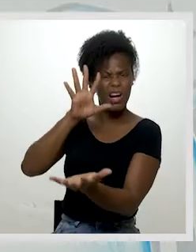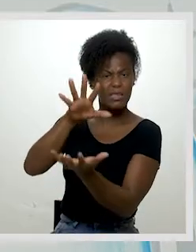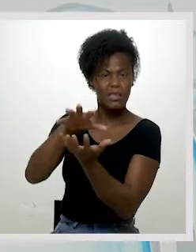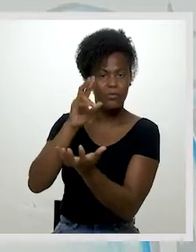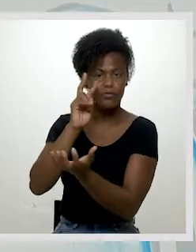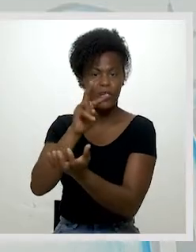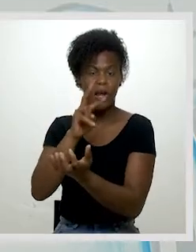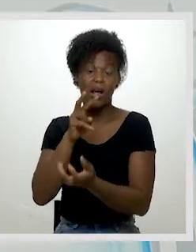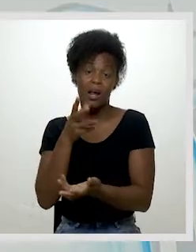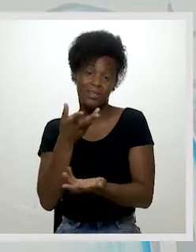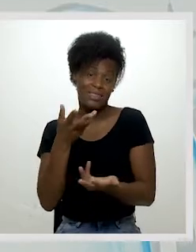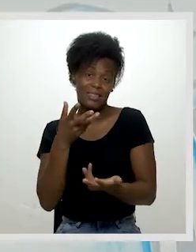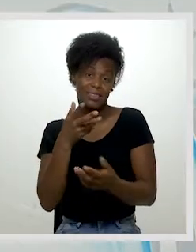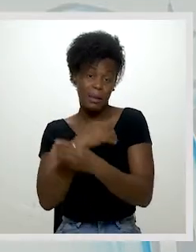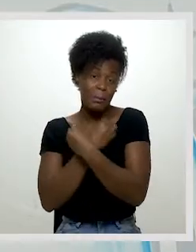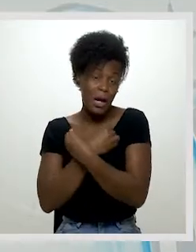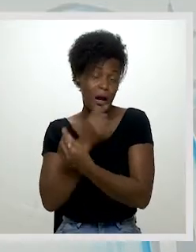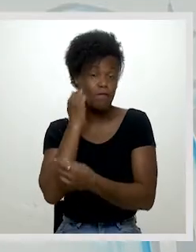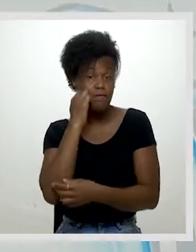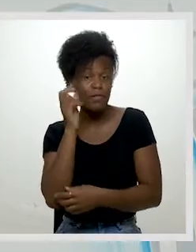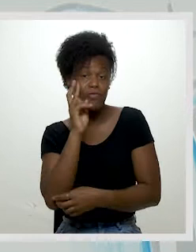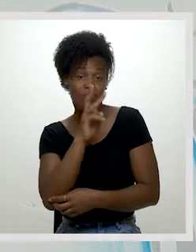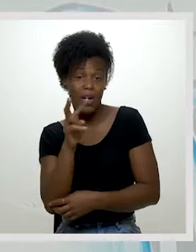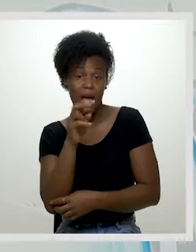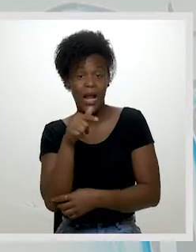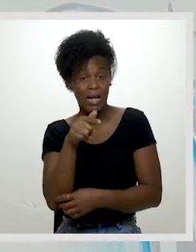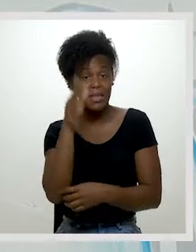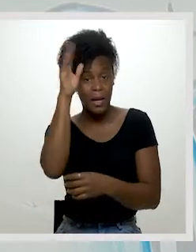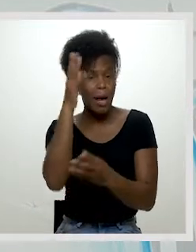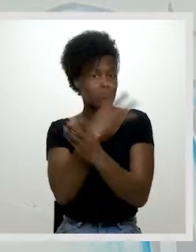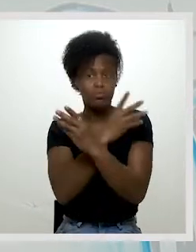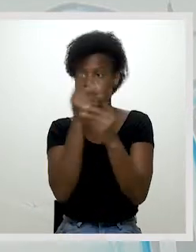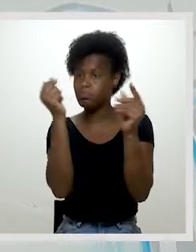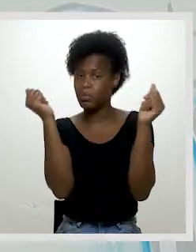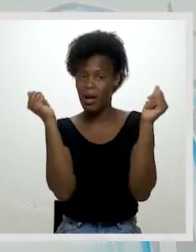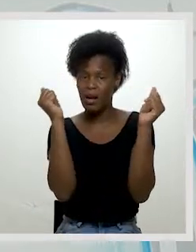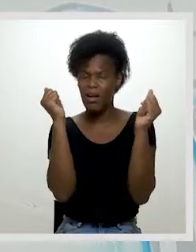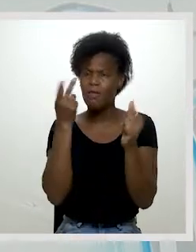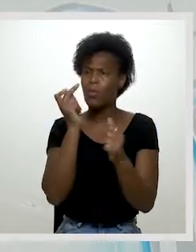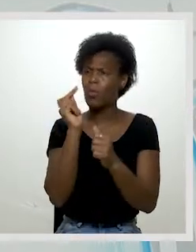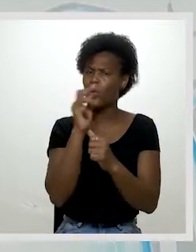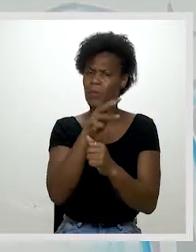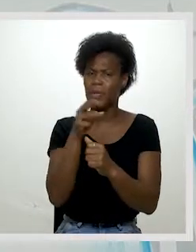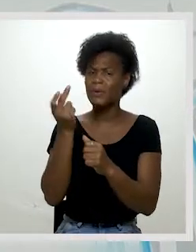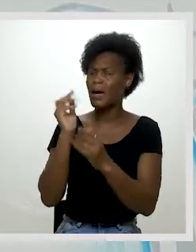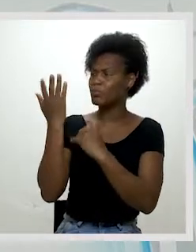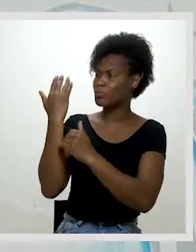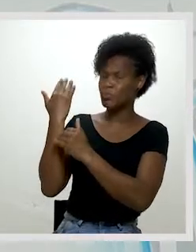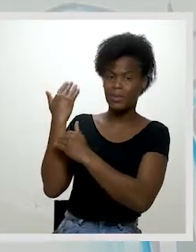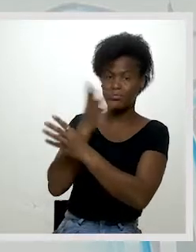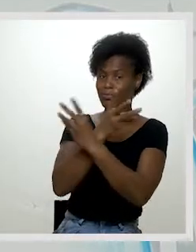veem nos desenhos animados, também há filmes, não é assim? São animais extintos, isto é, que desapareceram há vários milhões de